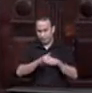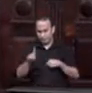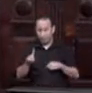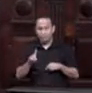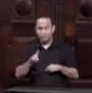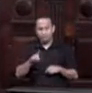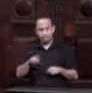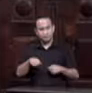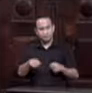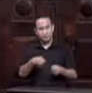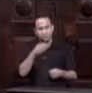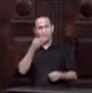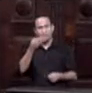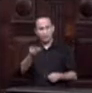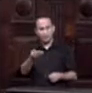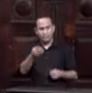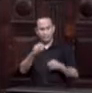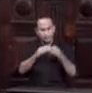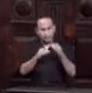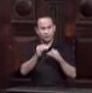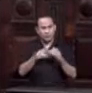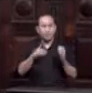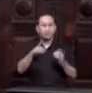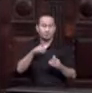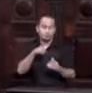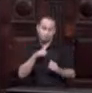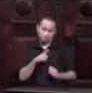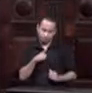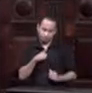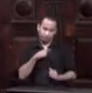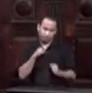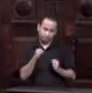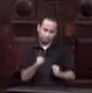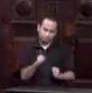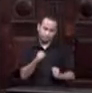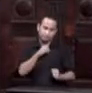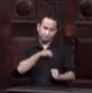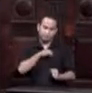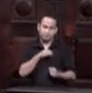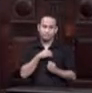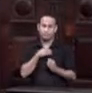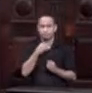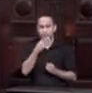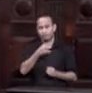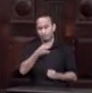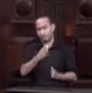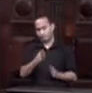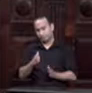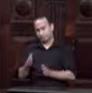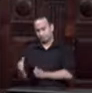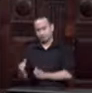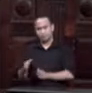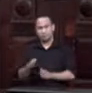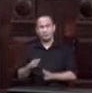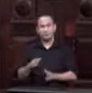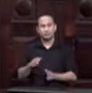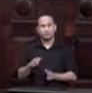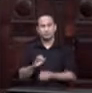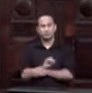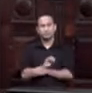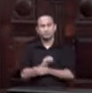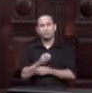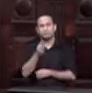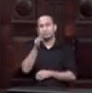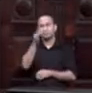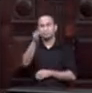chance de que esses servidores possam ter os seus salários finalmente colocados em dia e que o Estado possa enxergar um futuro. Então